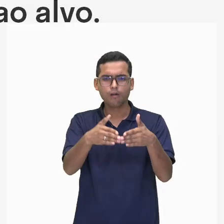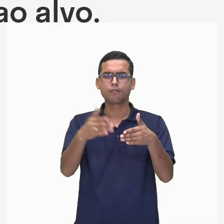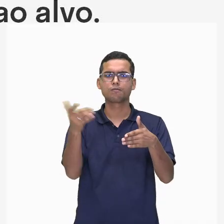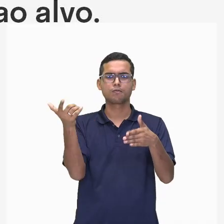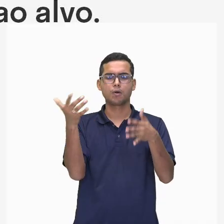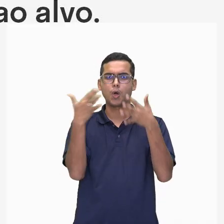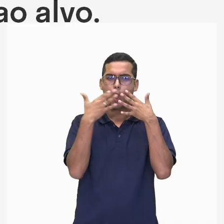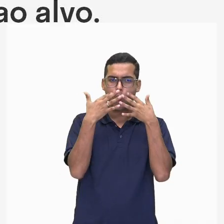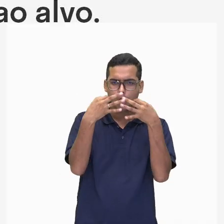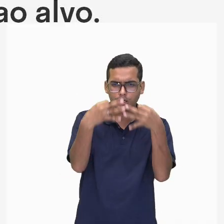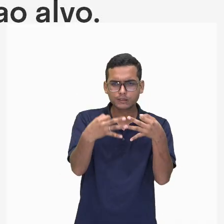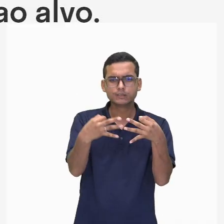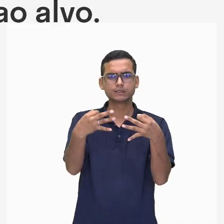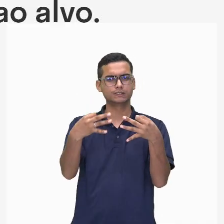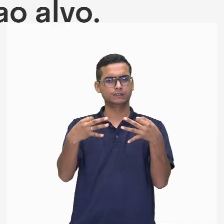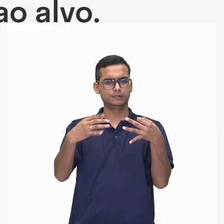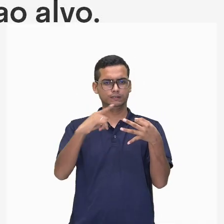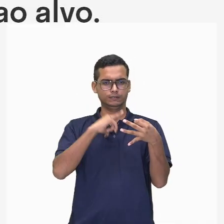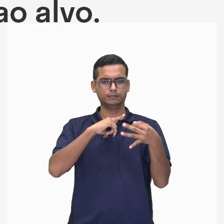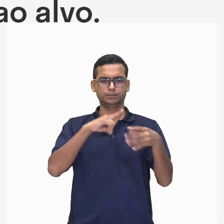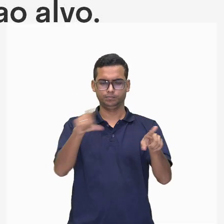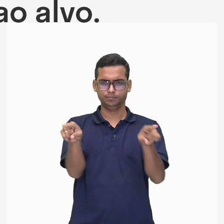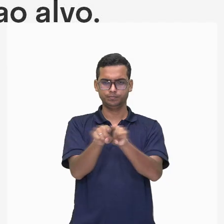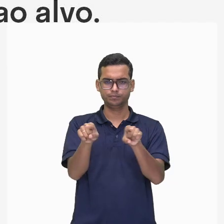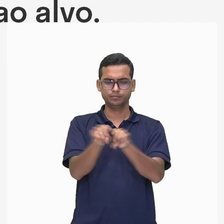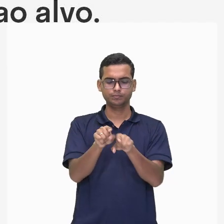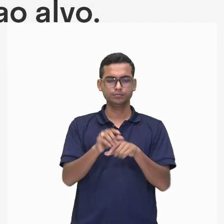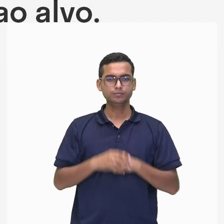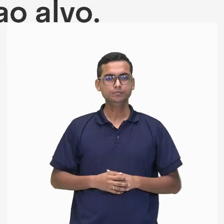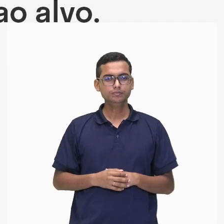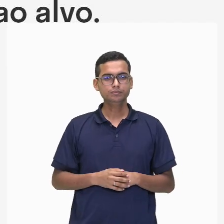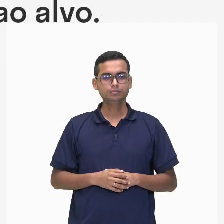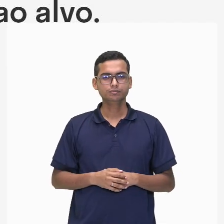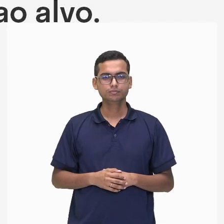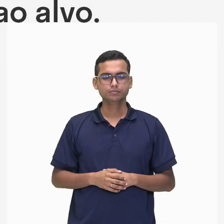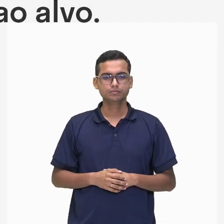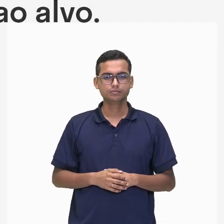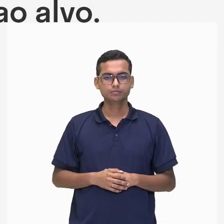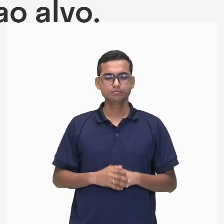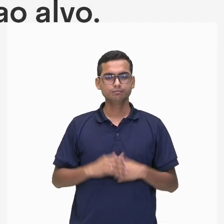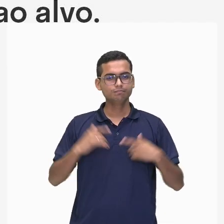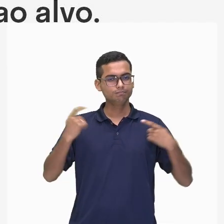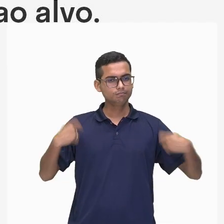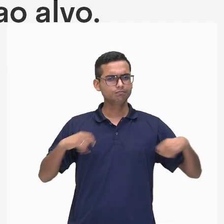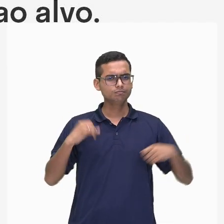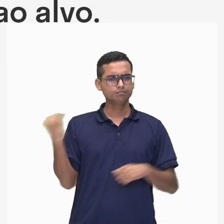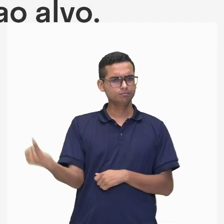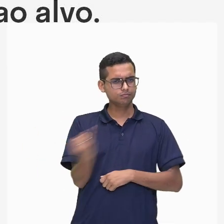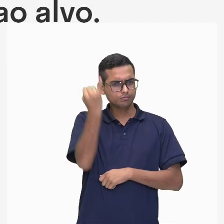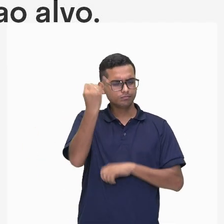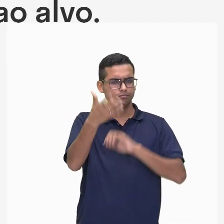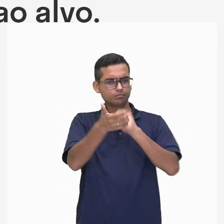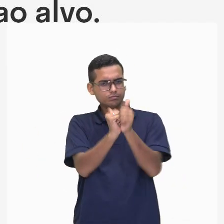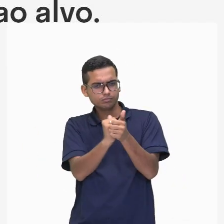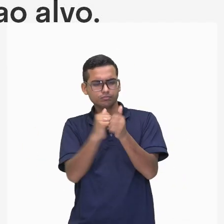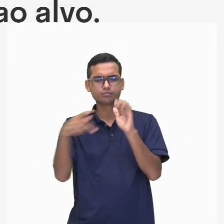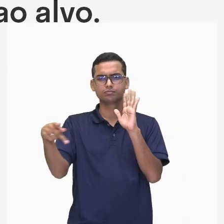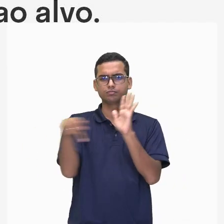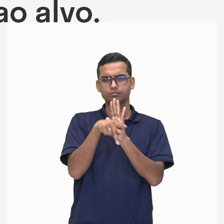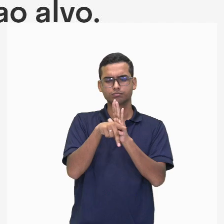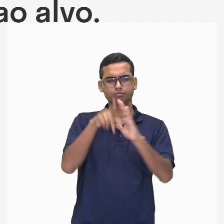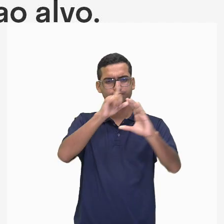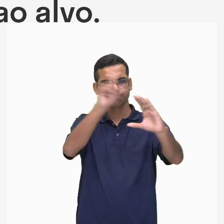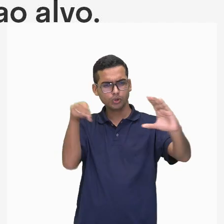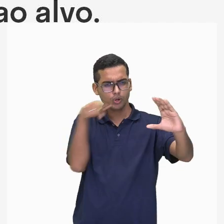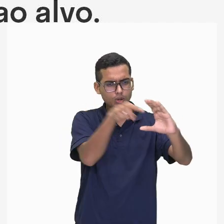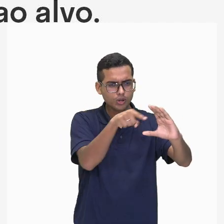Então a concentração, gente, ela é muito necessária para os esportes de precisão. Para